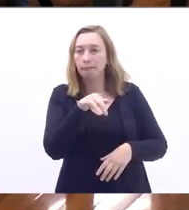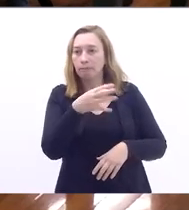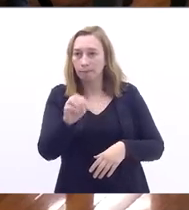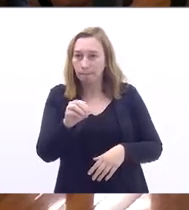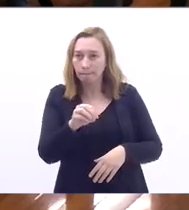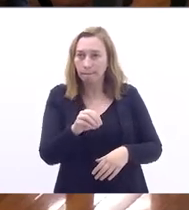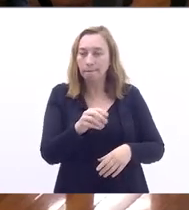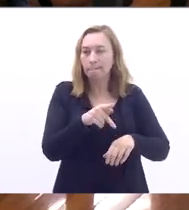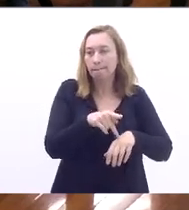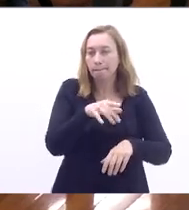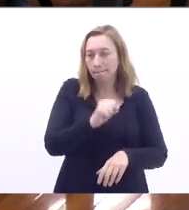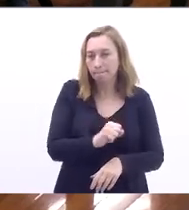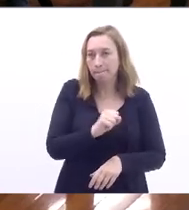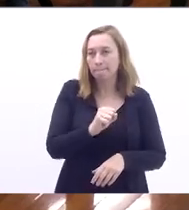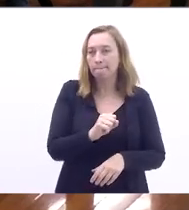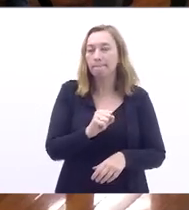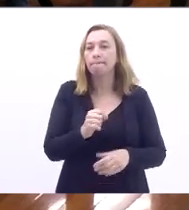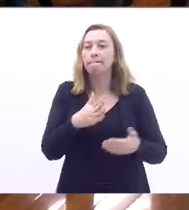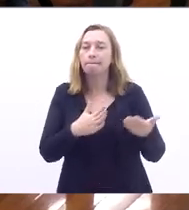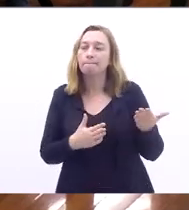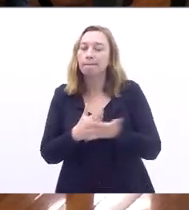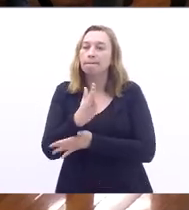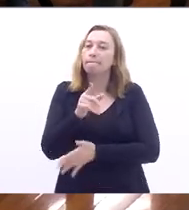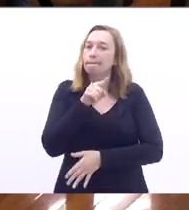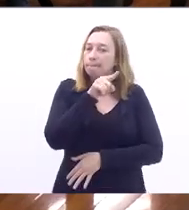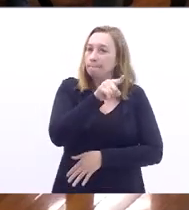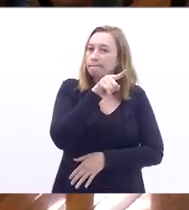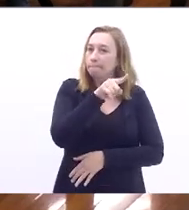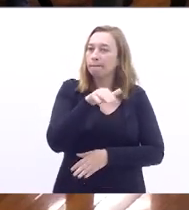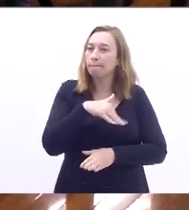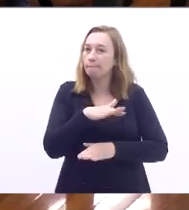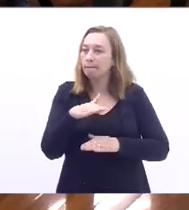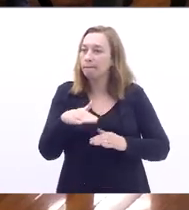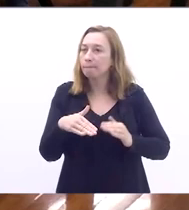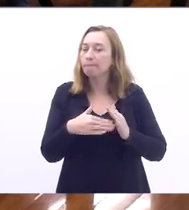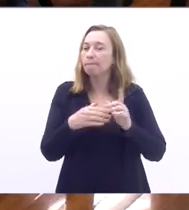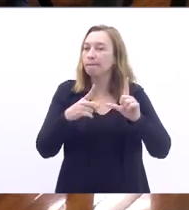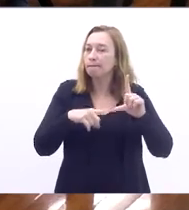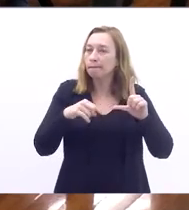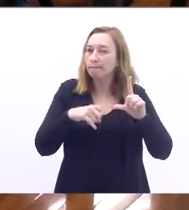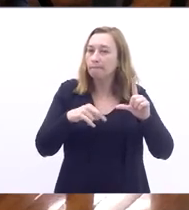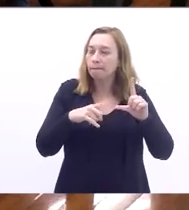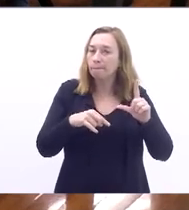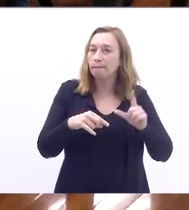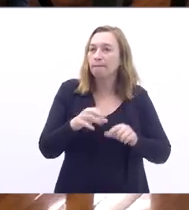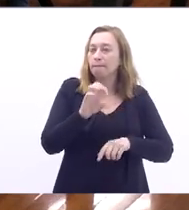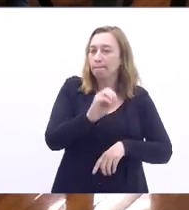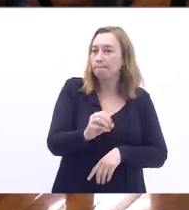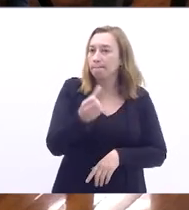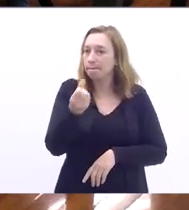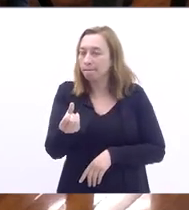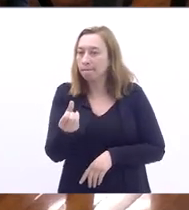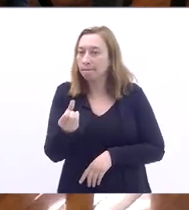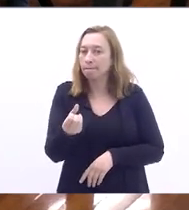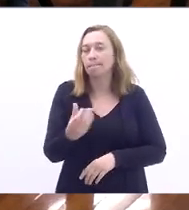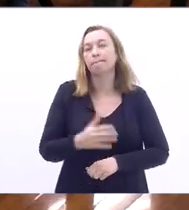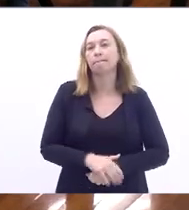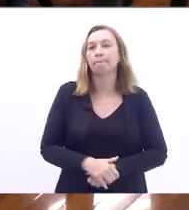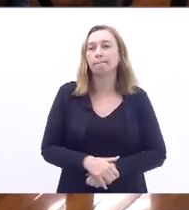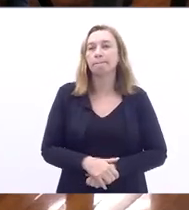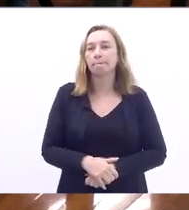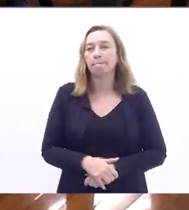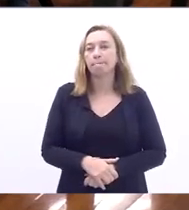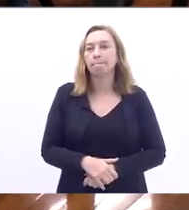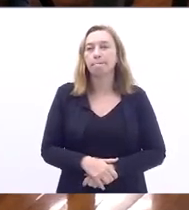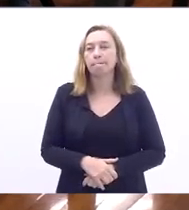consumo e foi aprovado ele tá lá com todas as letras na resolução consuni 06 né o caráter